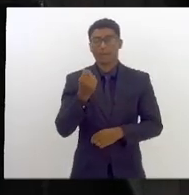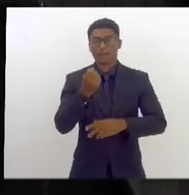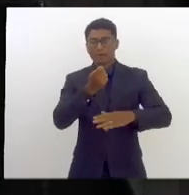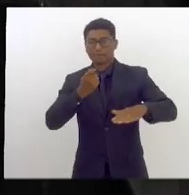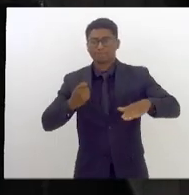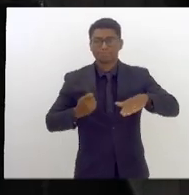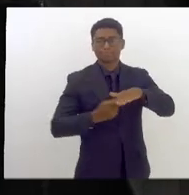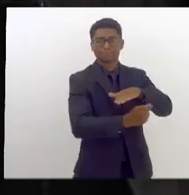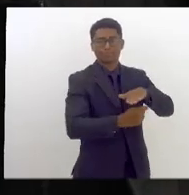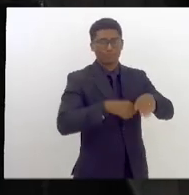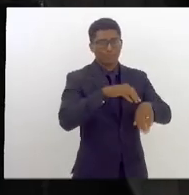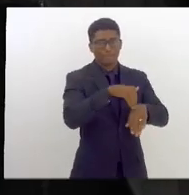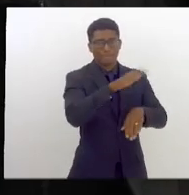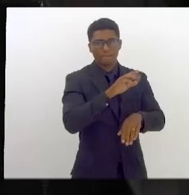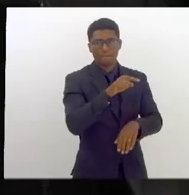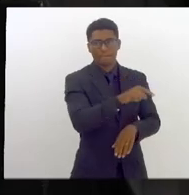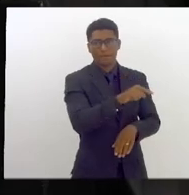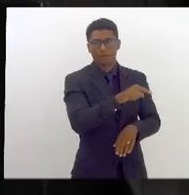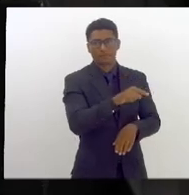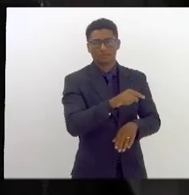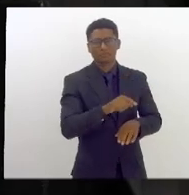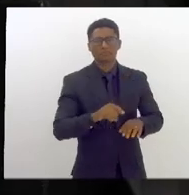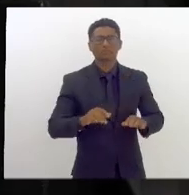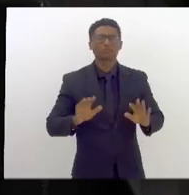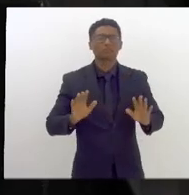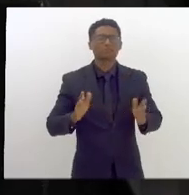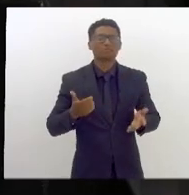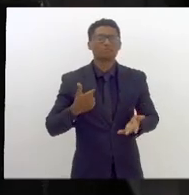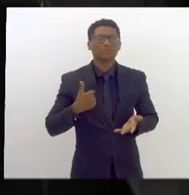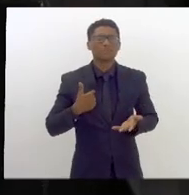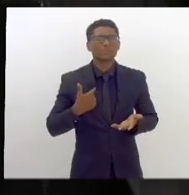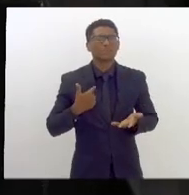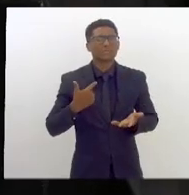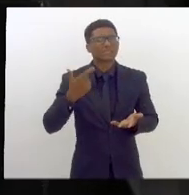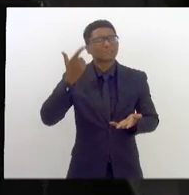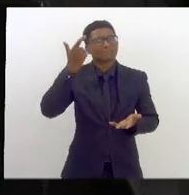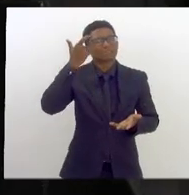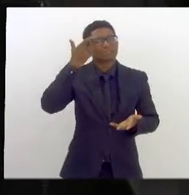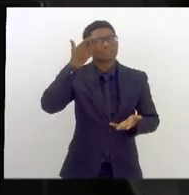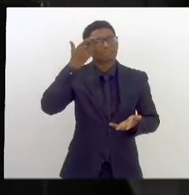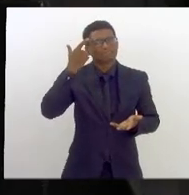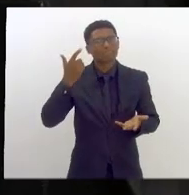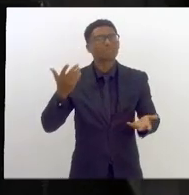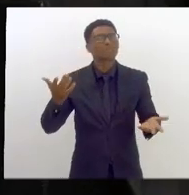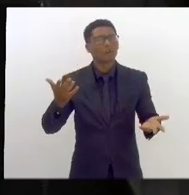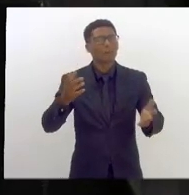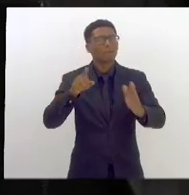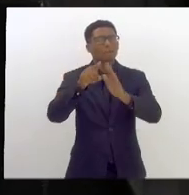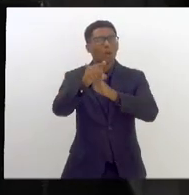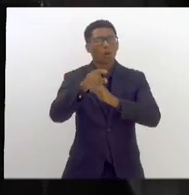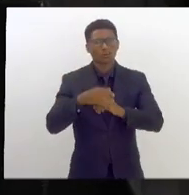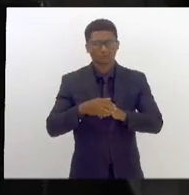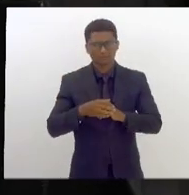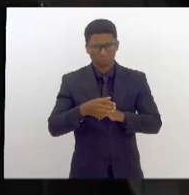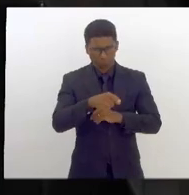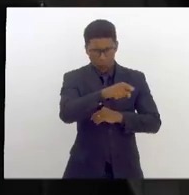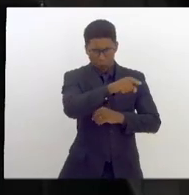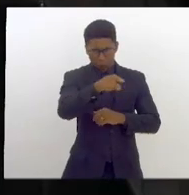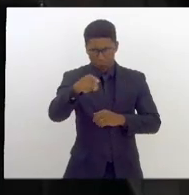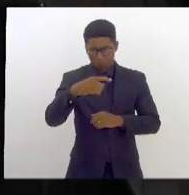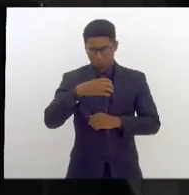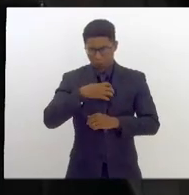do Estado Aí eu pergunto alguém se sente seguro